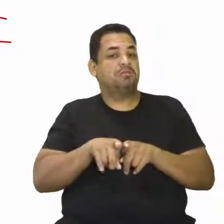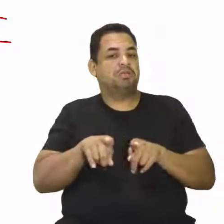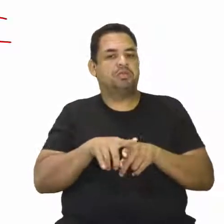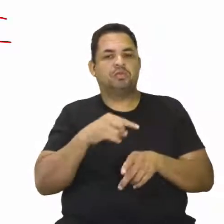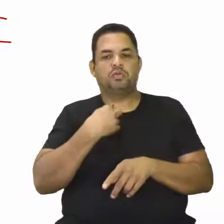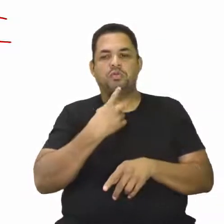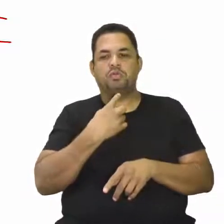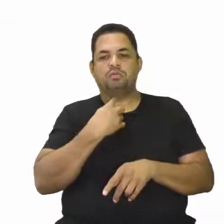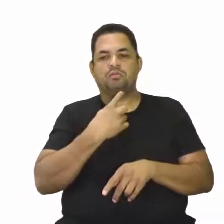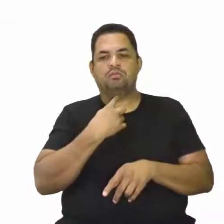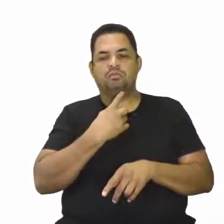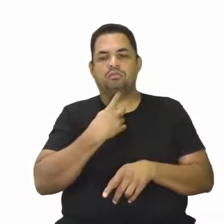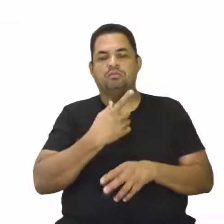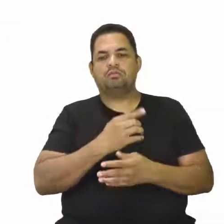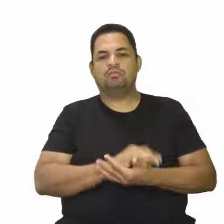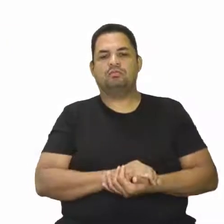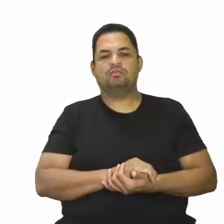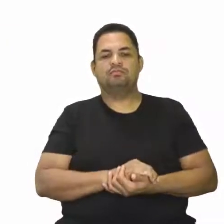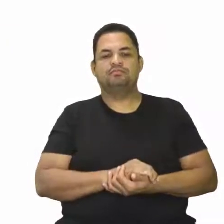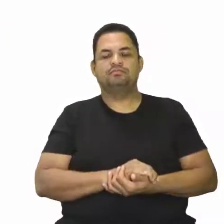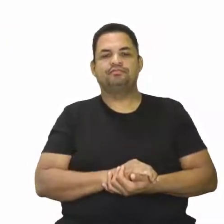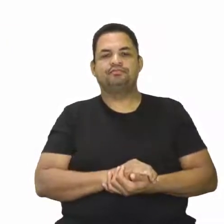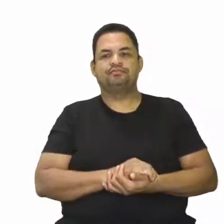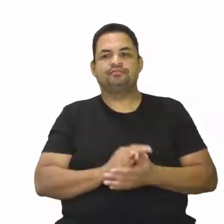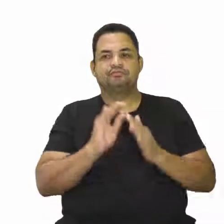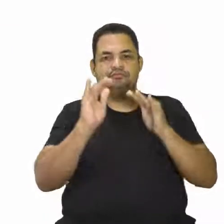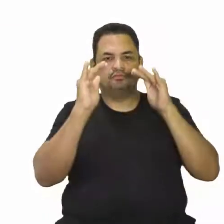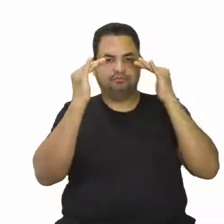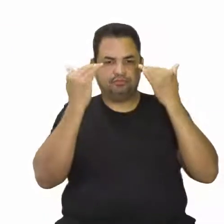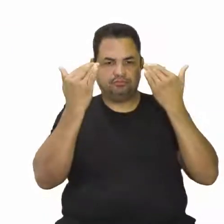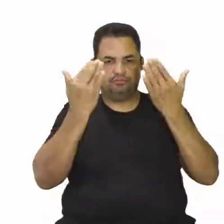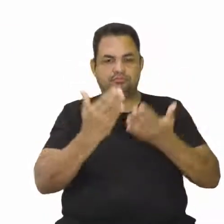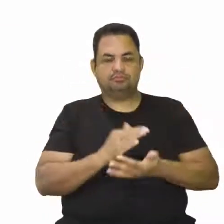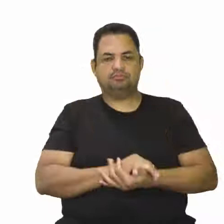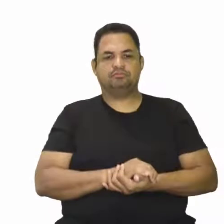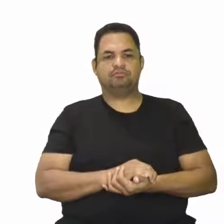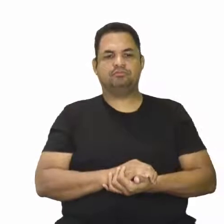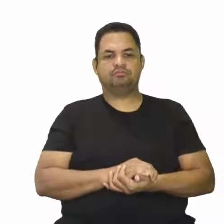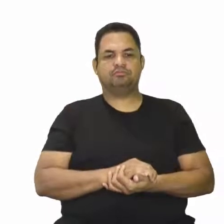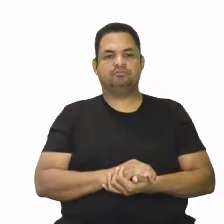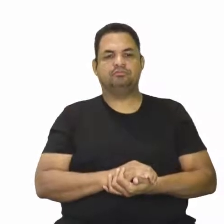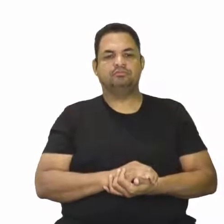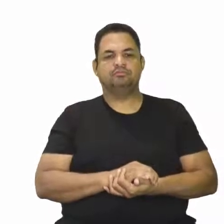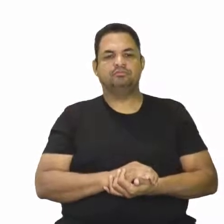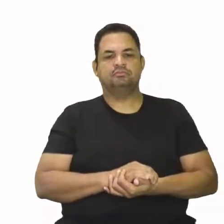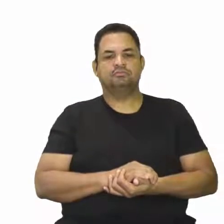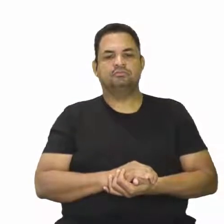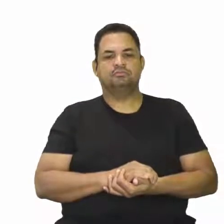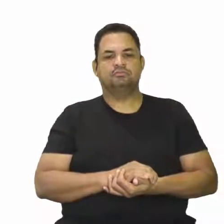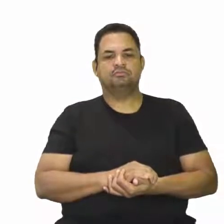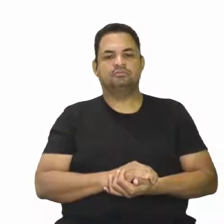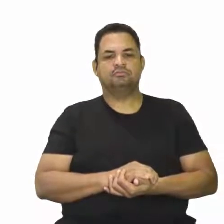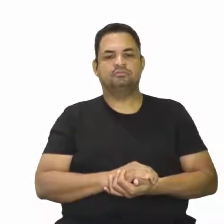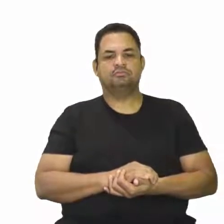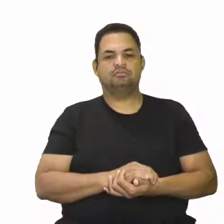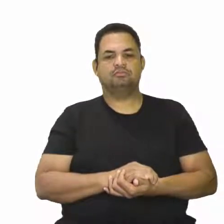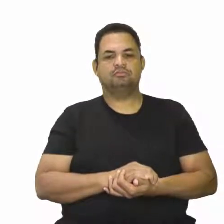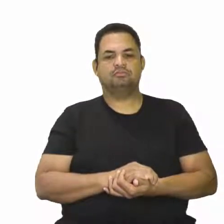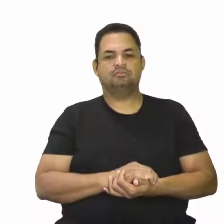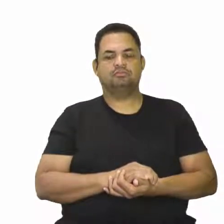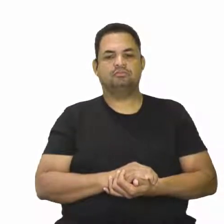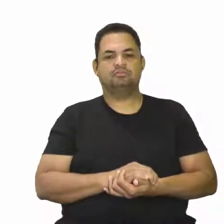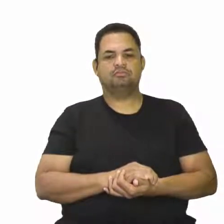até dúvidas. Então, preste atenção aqui. Camines más